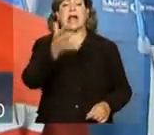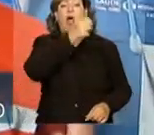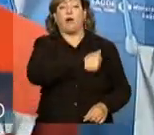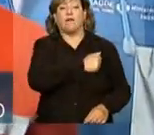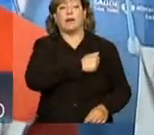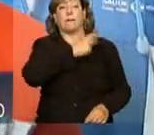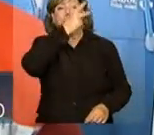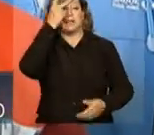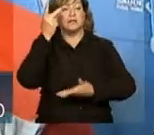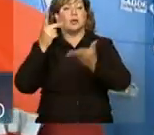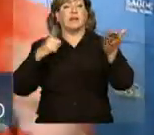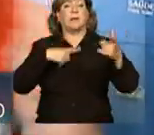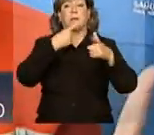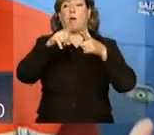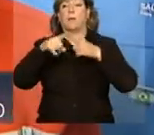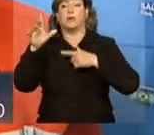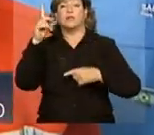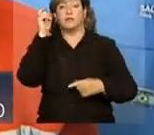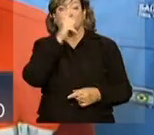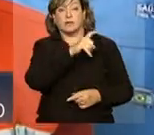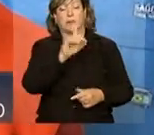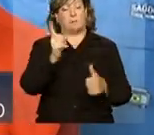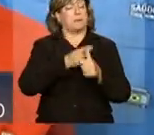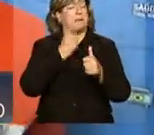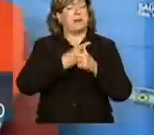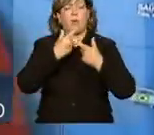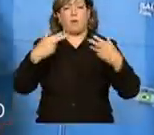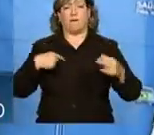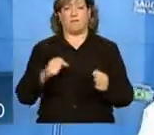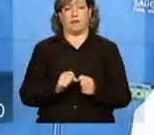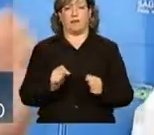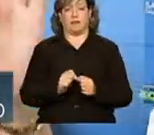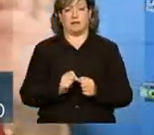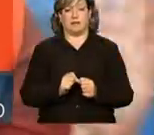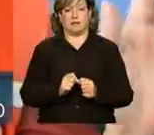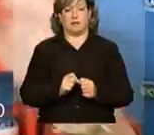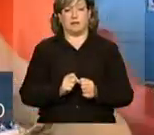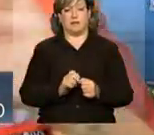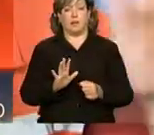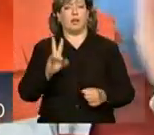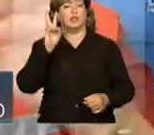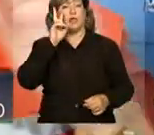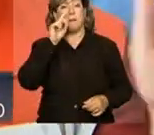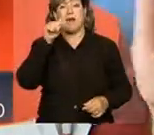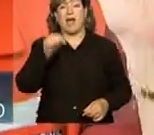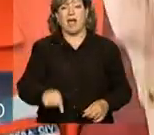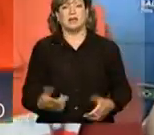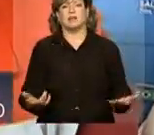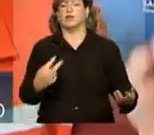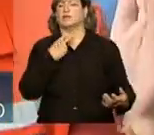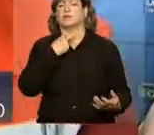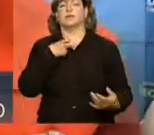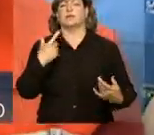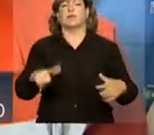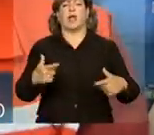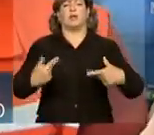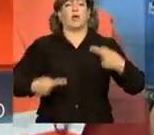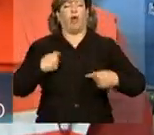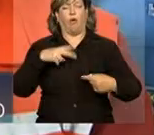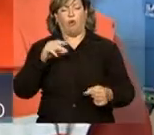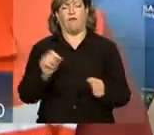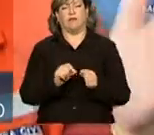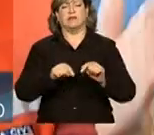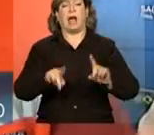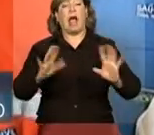estão em dificuldade. Bem. Primeira coisa que eu vou fazer. E quanto a essa, não há discussão, eu vou fazer isso.